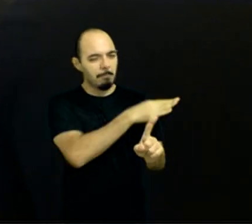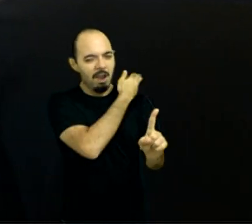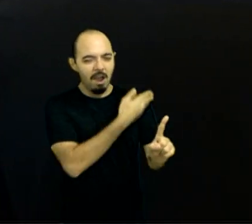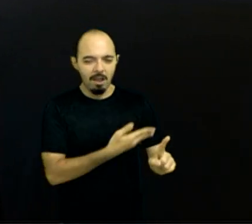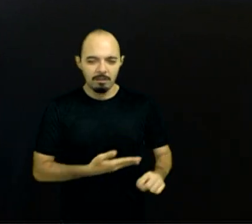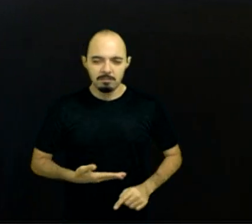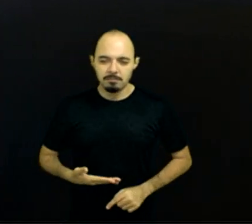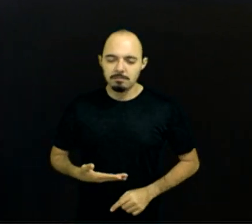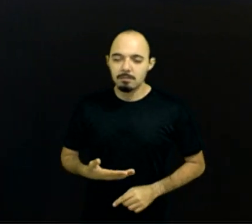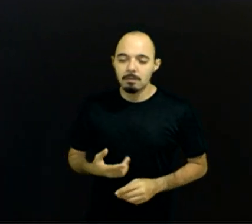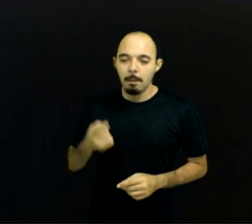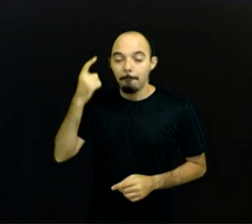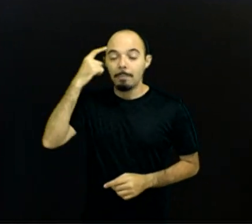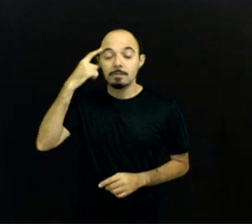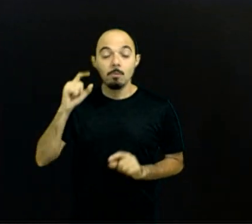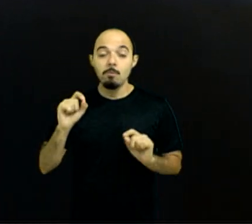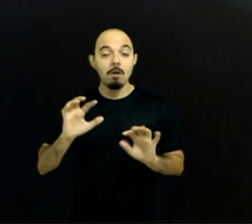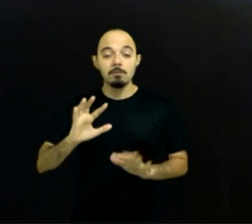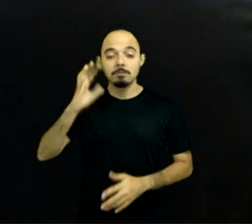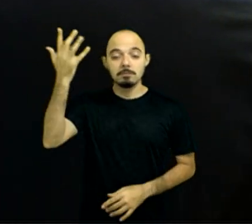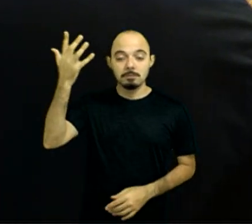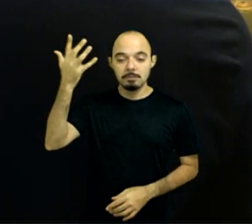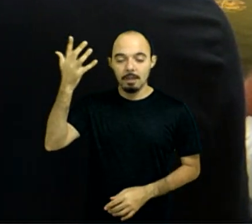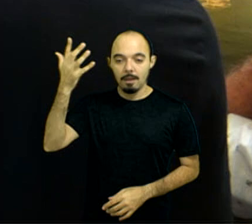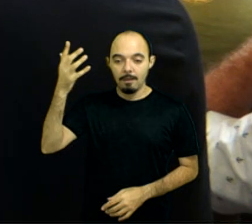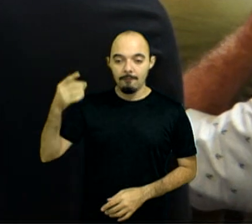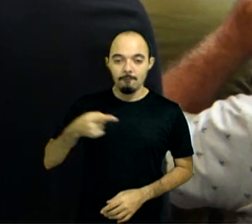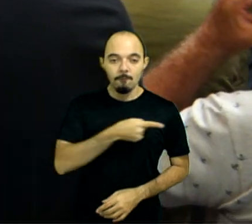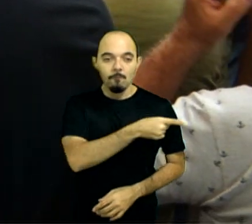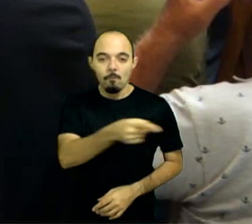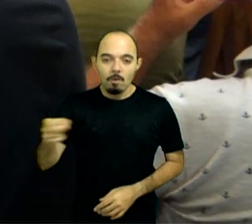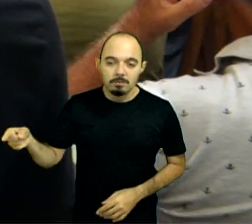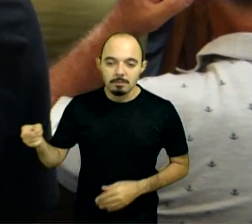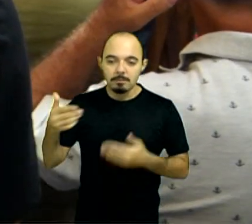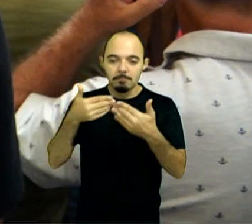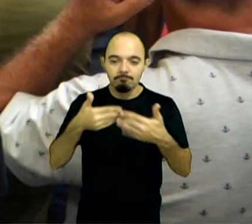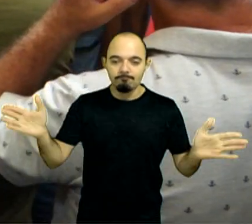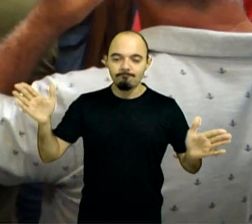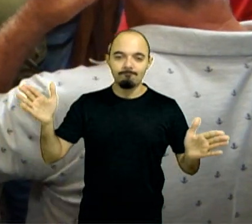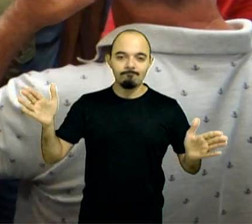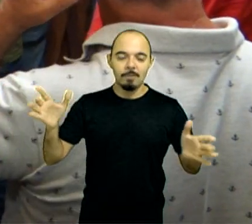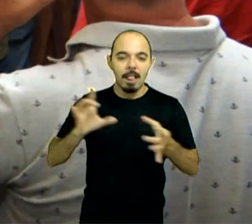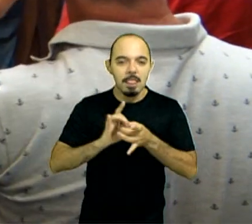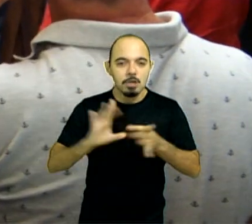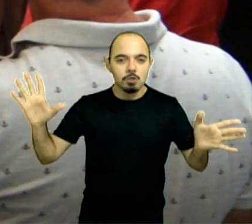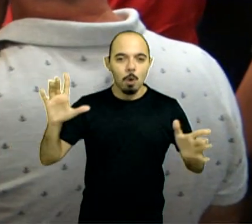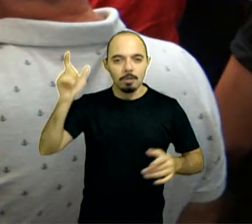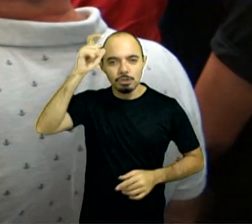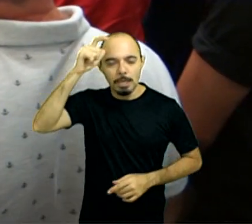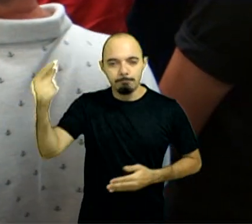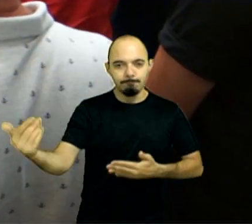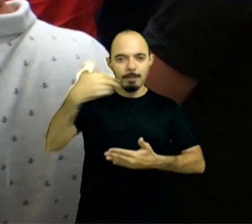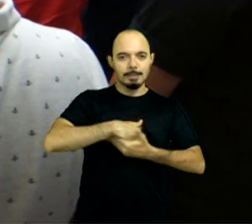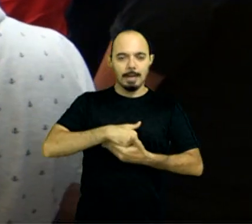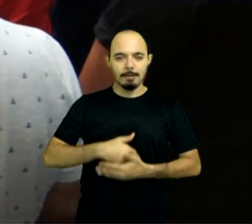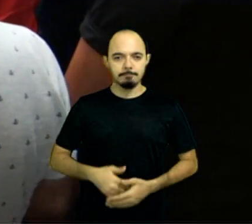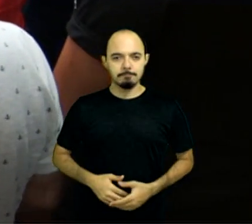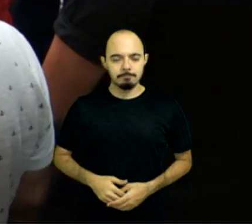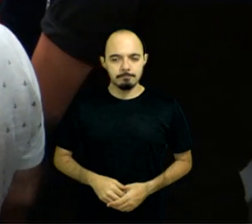casamento? Você está abrindo portas. Estou falando de pornografia, que hoje é uma coisa terrível.